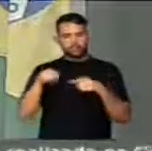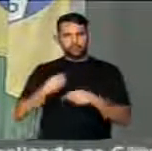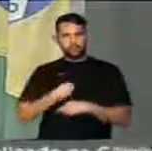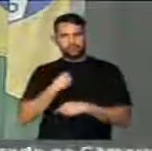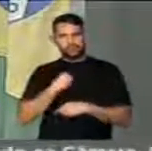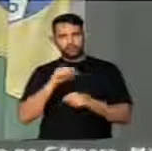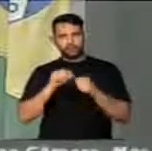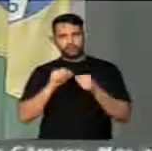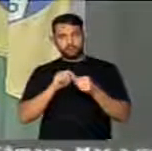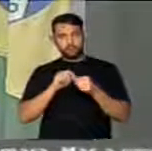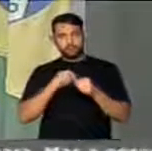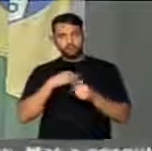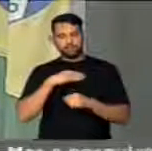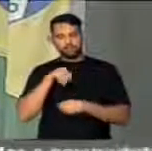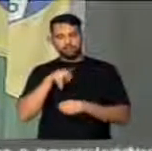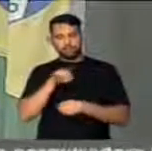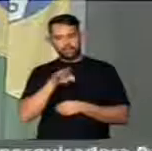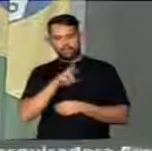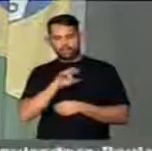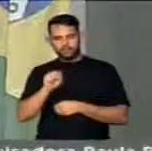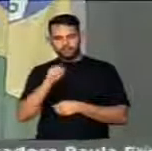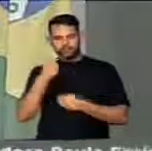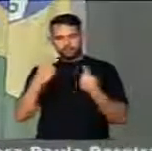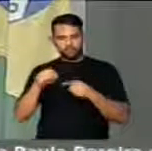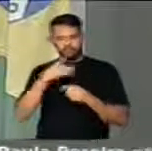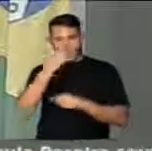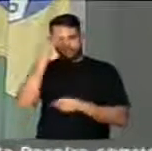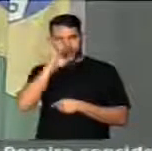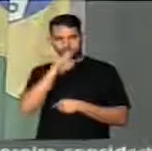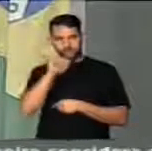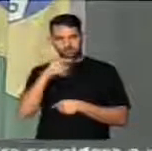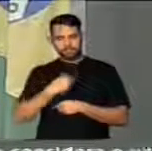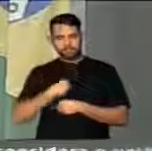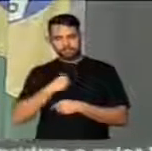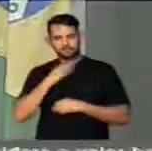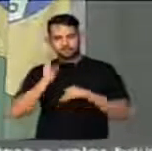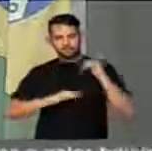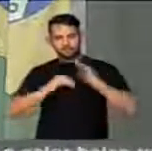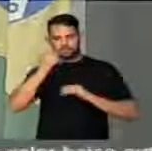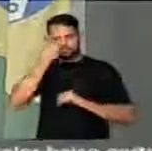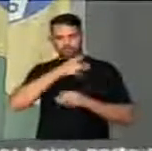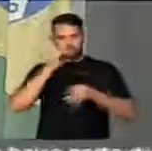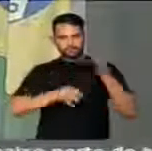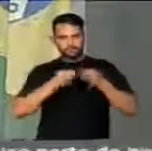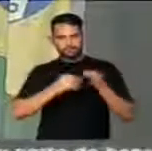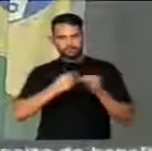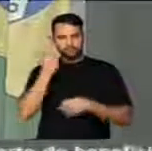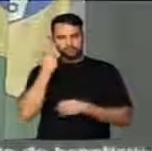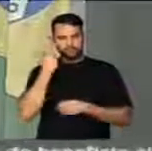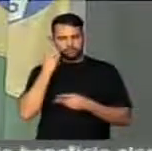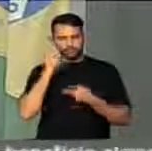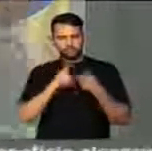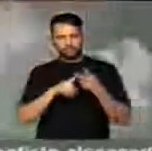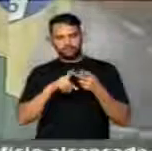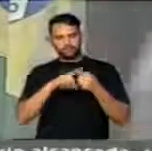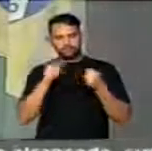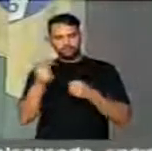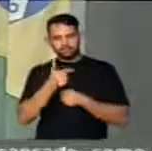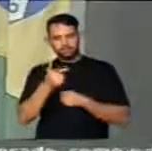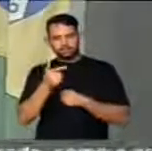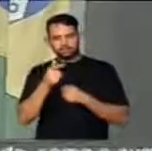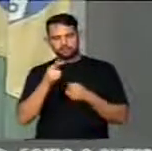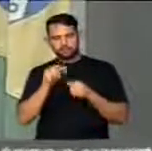com a seguinte redação. Artigo 9º, parágrafo 2º. Os crimes previstos nesse Código e os previstos na legislação penal quanto